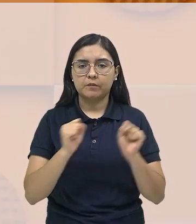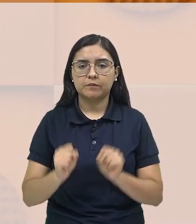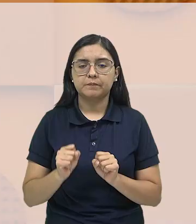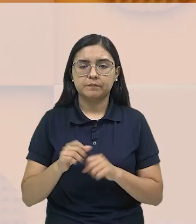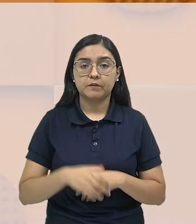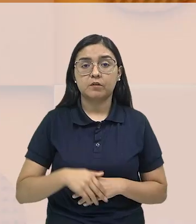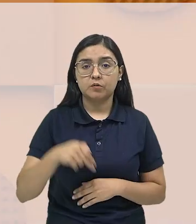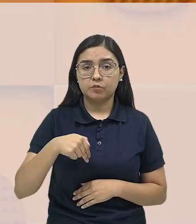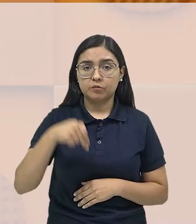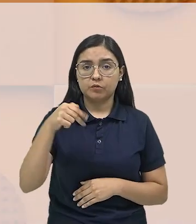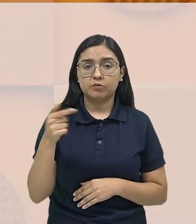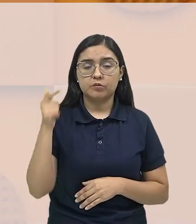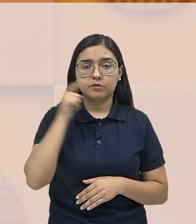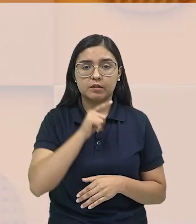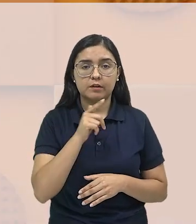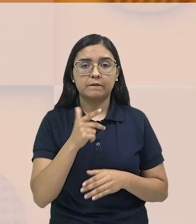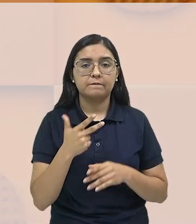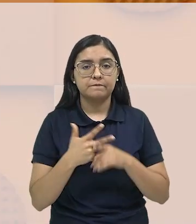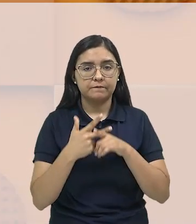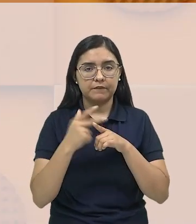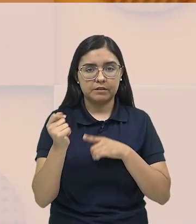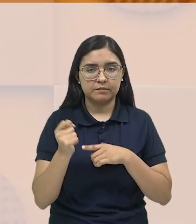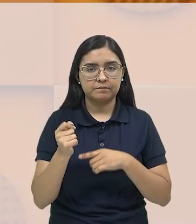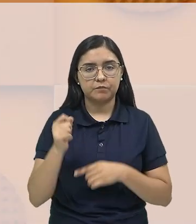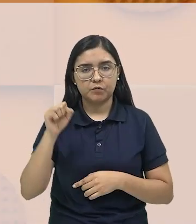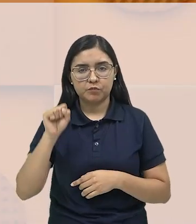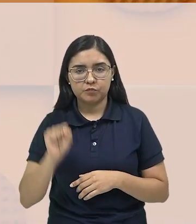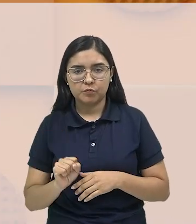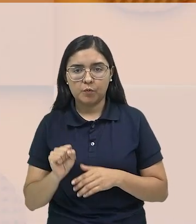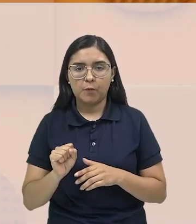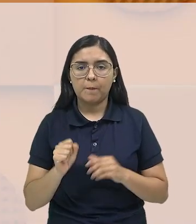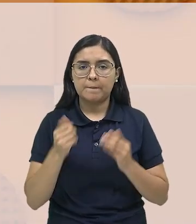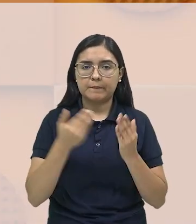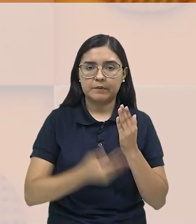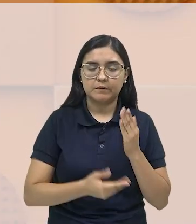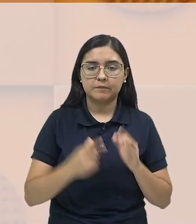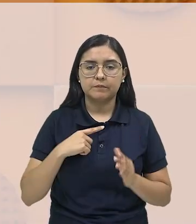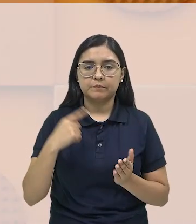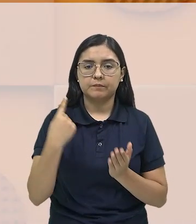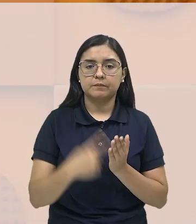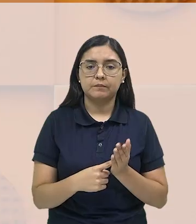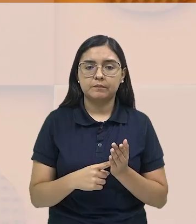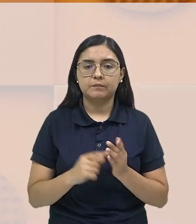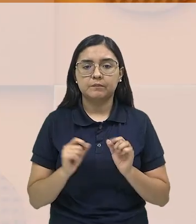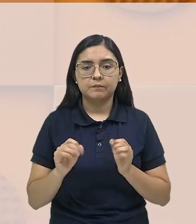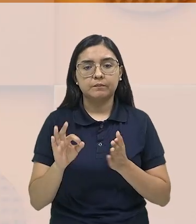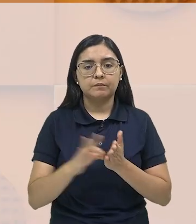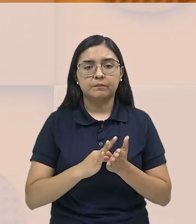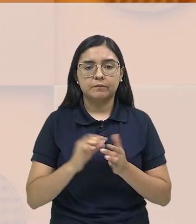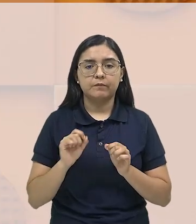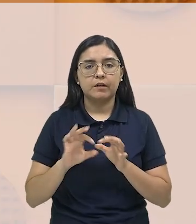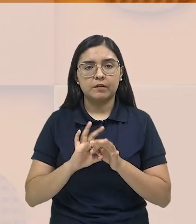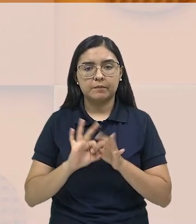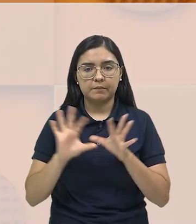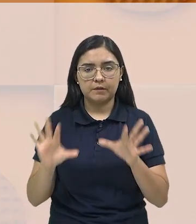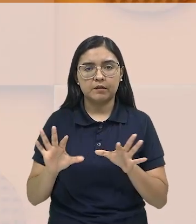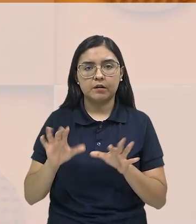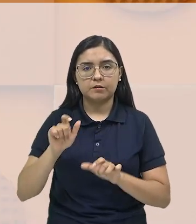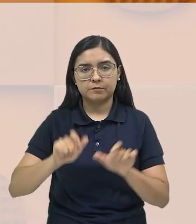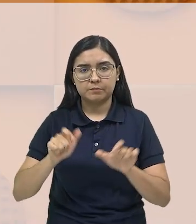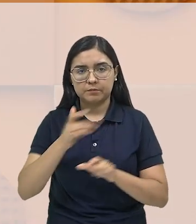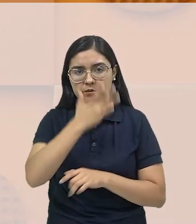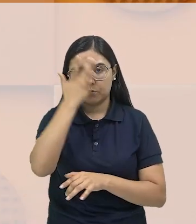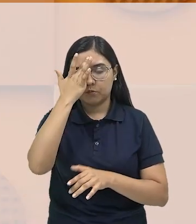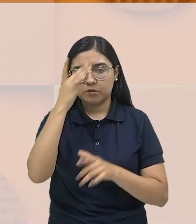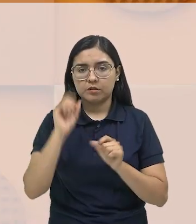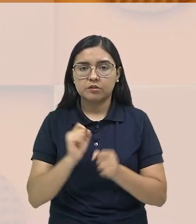norte acaba vencendo o sul, tá bem? E aí o Abraham Lincoln ele vai assinar a 13ª emenda que ele vai libertar os